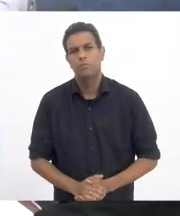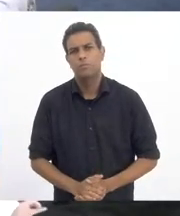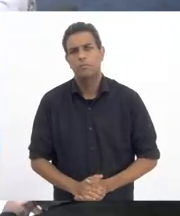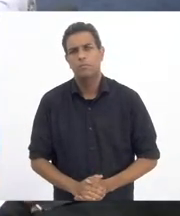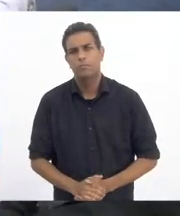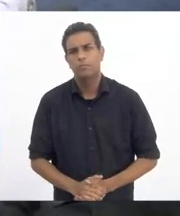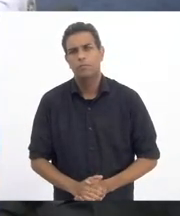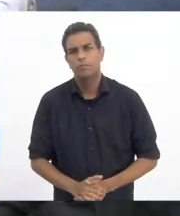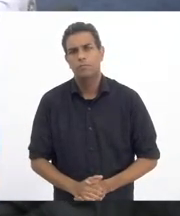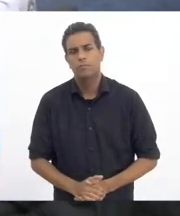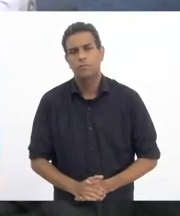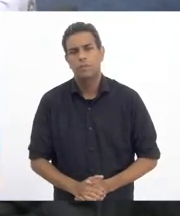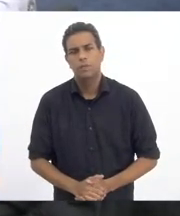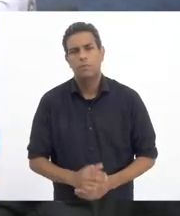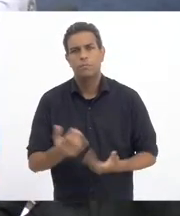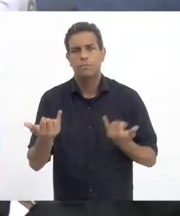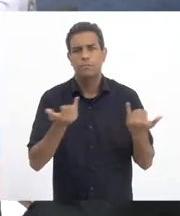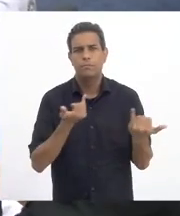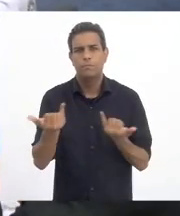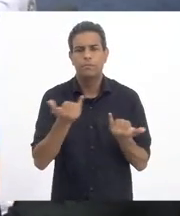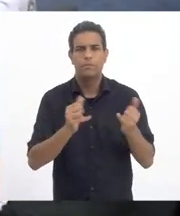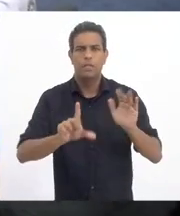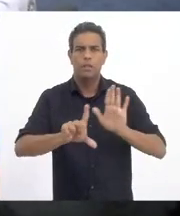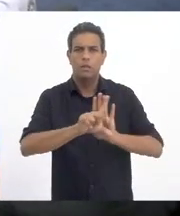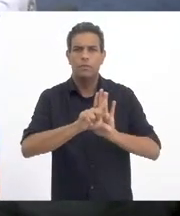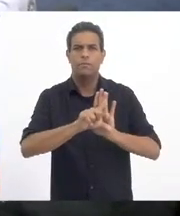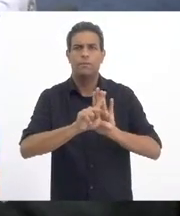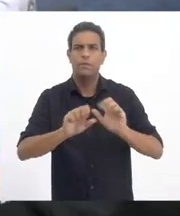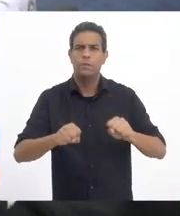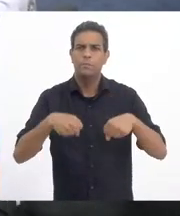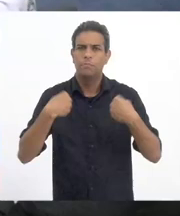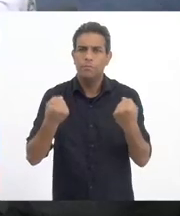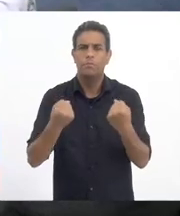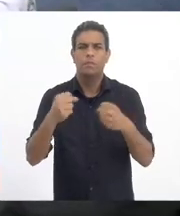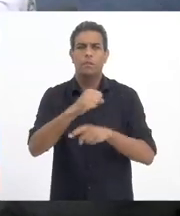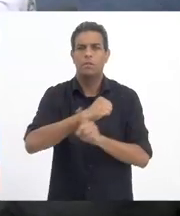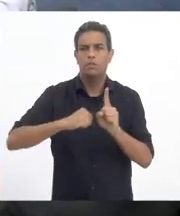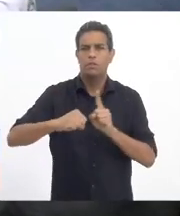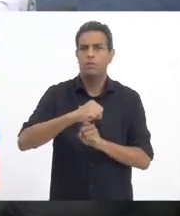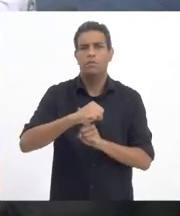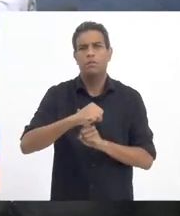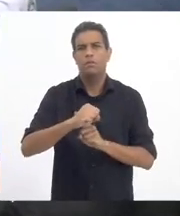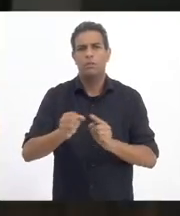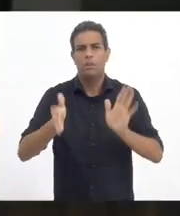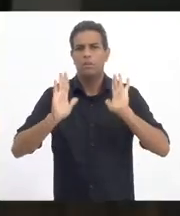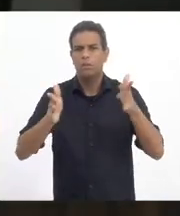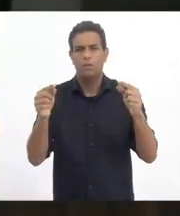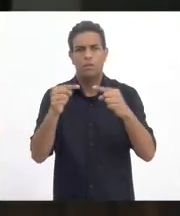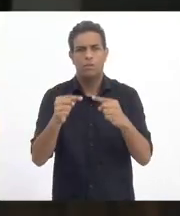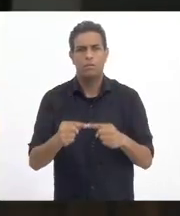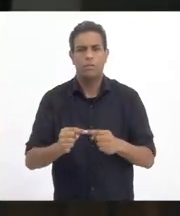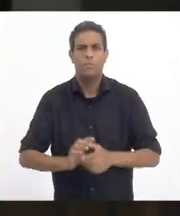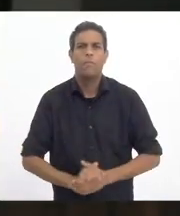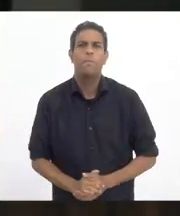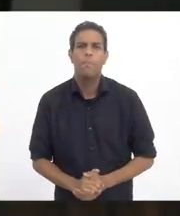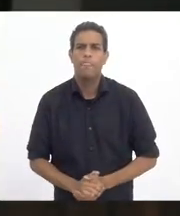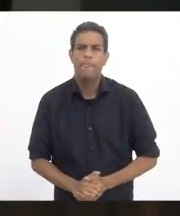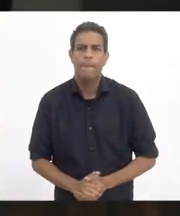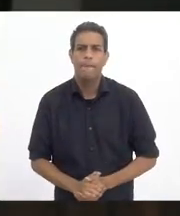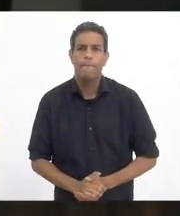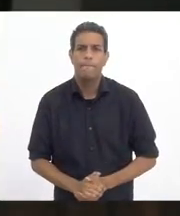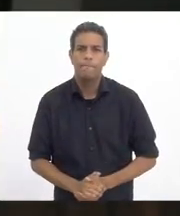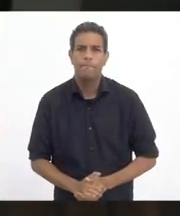Nós recebemos o encaminhamento da Lei de Proteção Social na íntegra, e está sendo